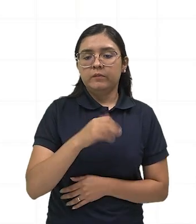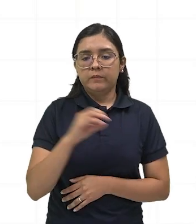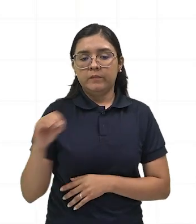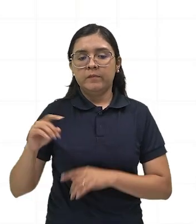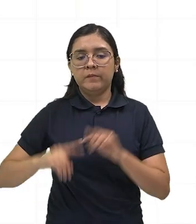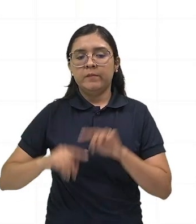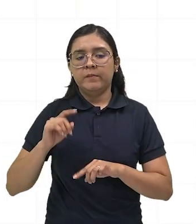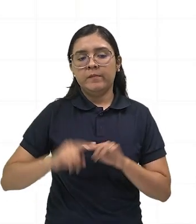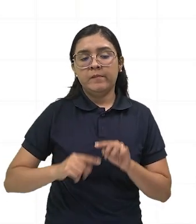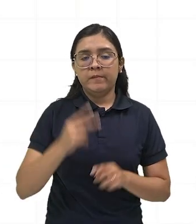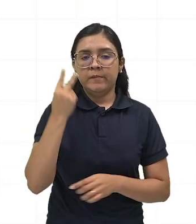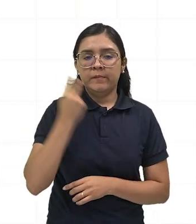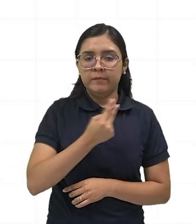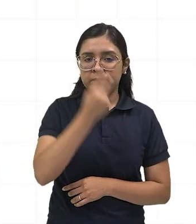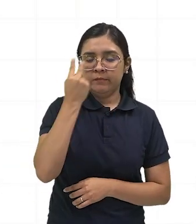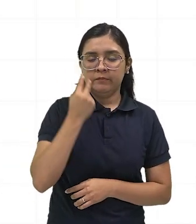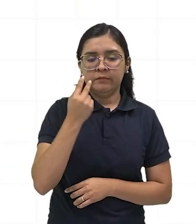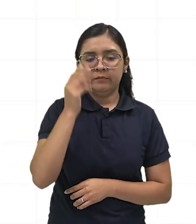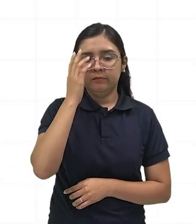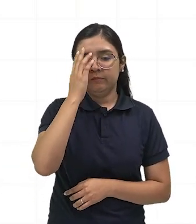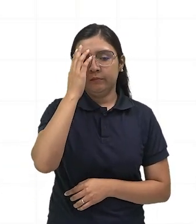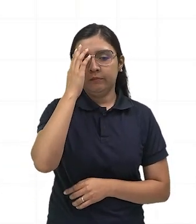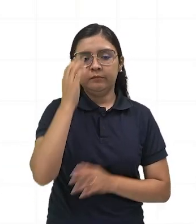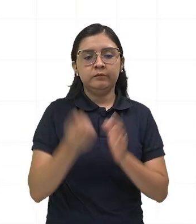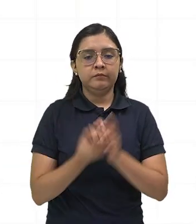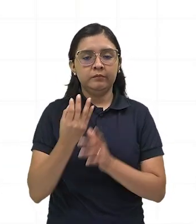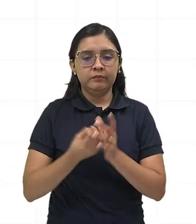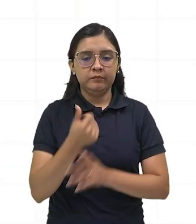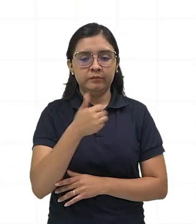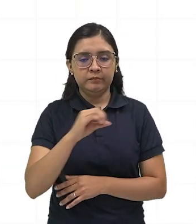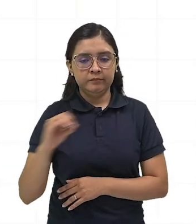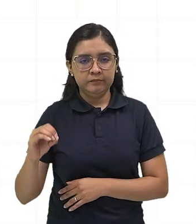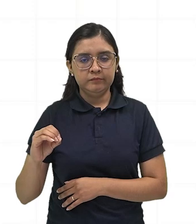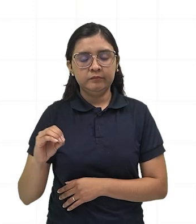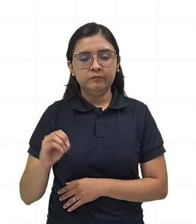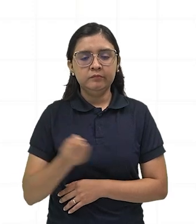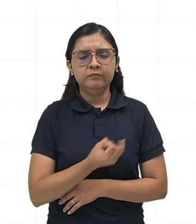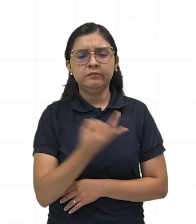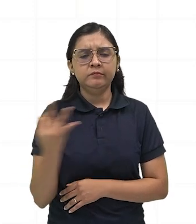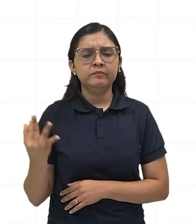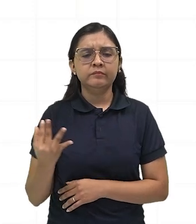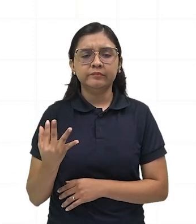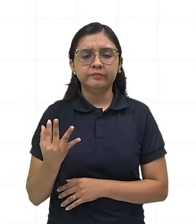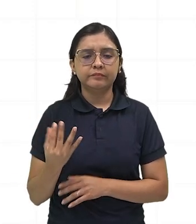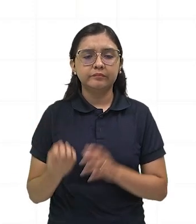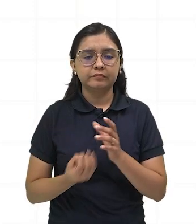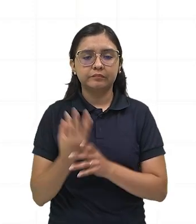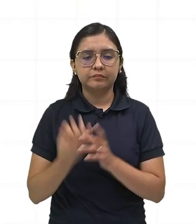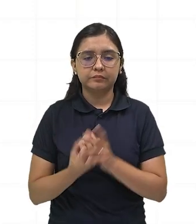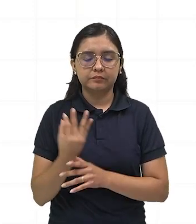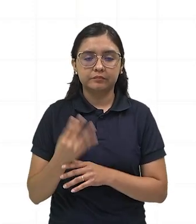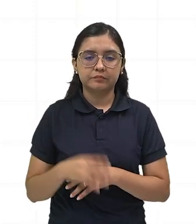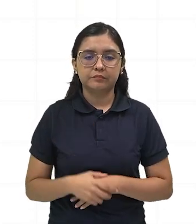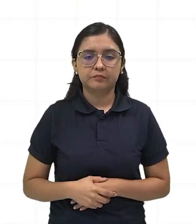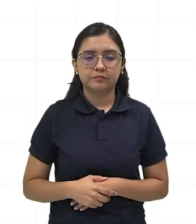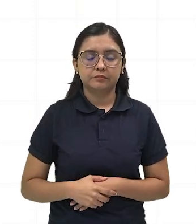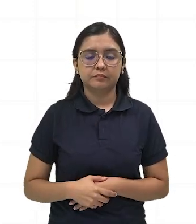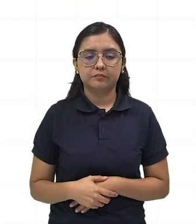a cada 2 horas. Então, quantas unidades por hora trabalhado?